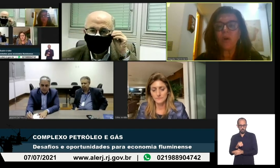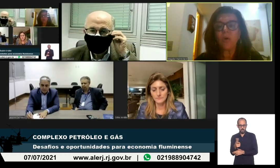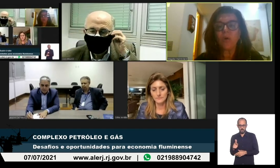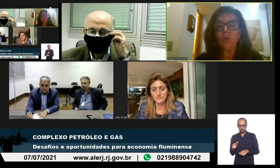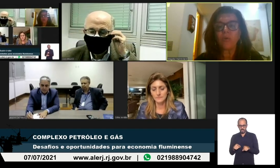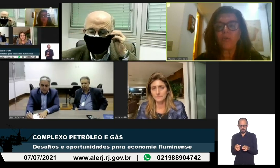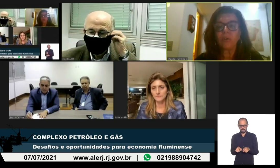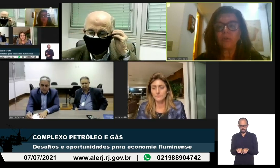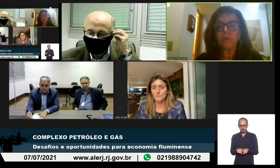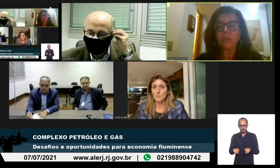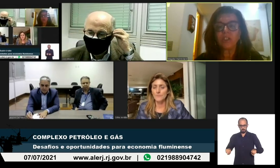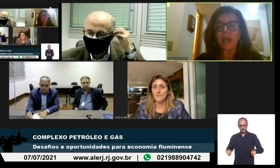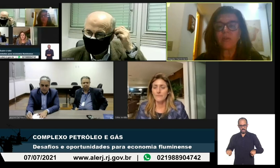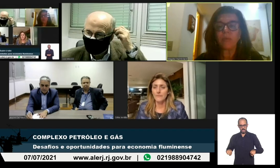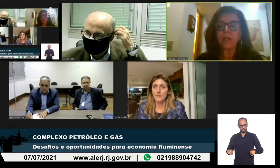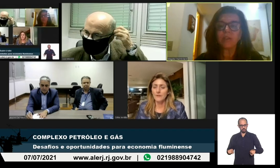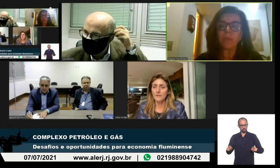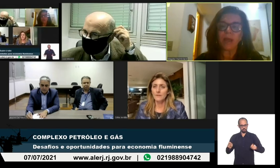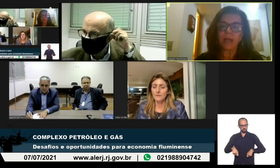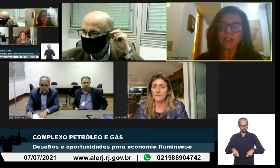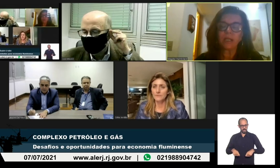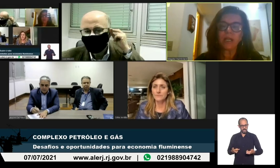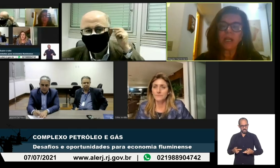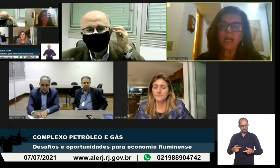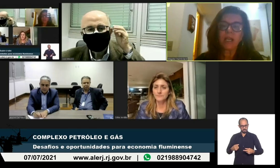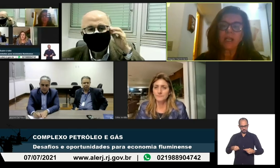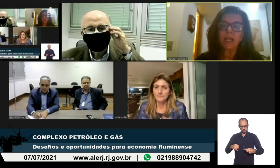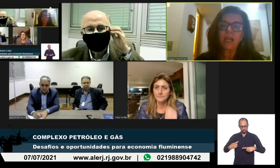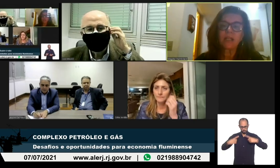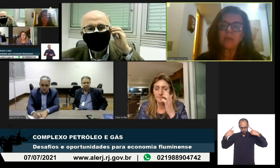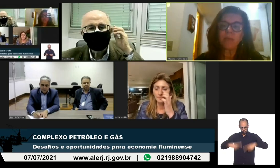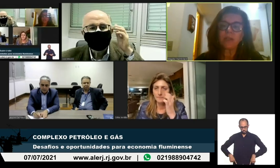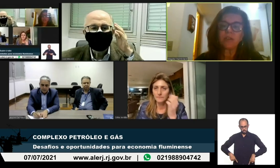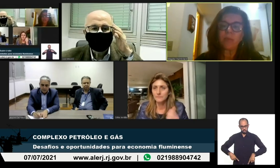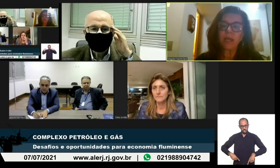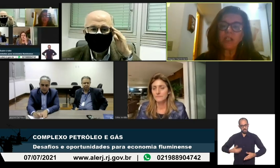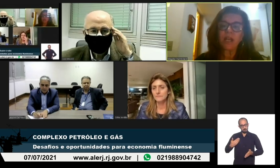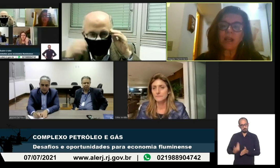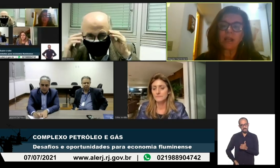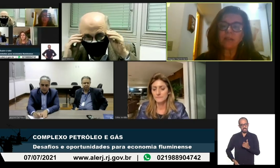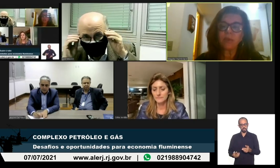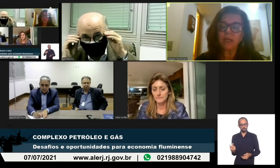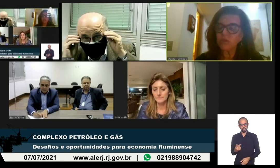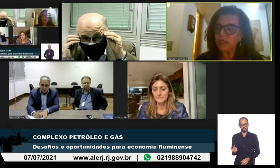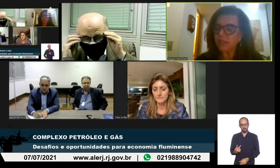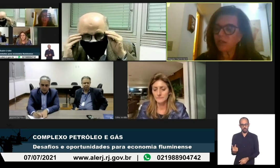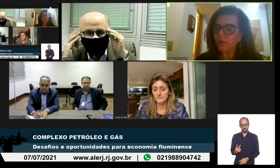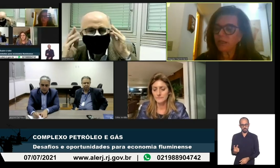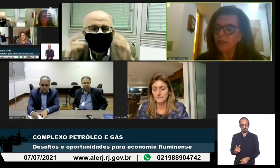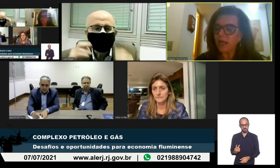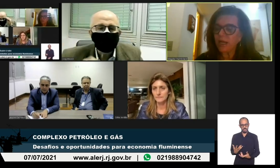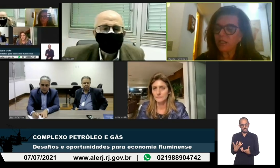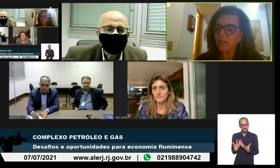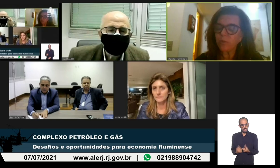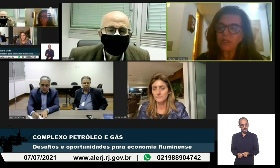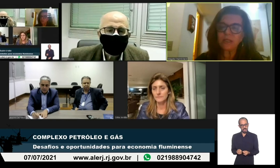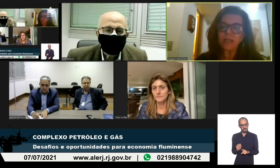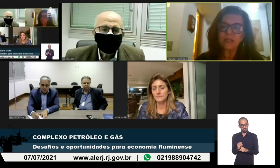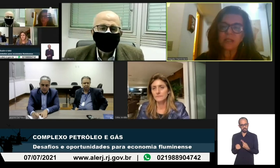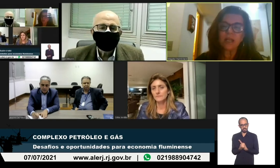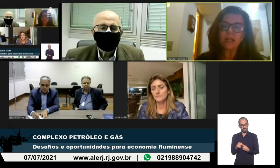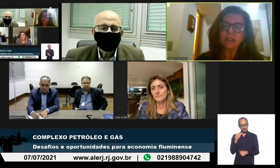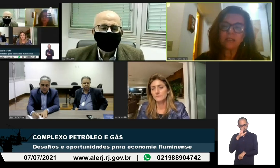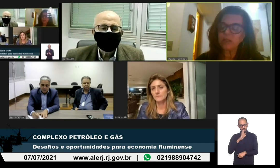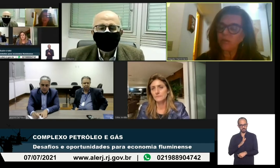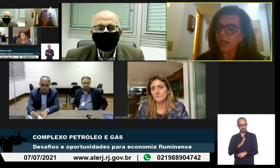Então, o confronto gera um perde-perde, né? E esse perde-perde é arcado pela sociedade brasileira. A gente